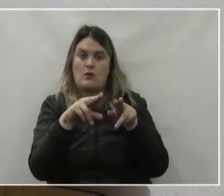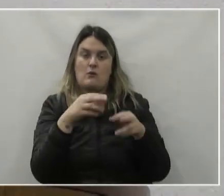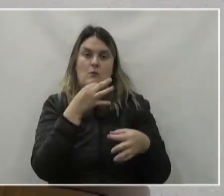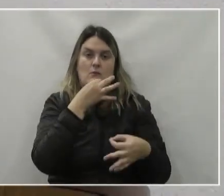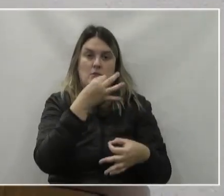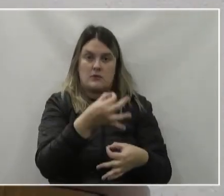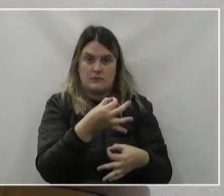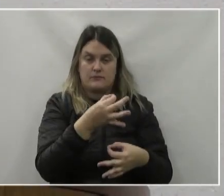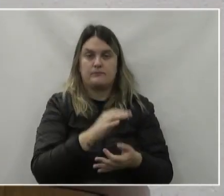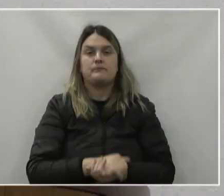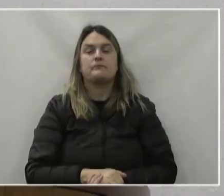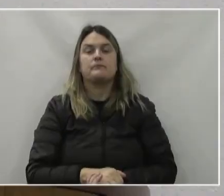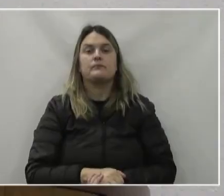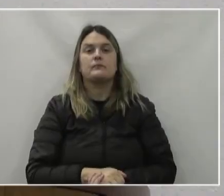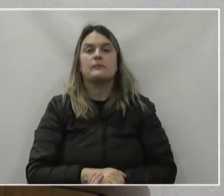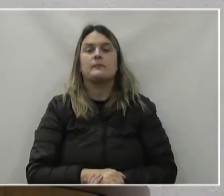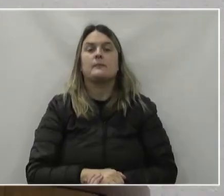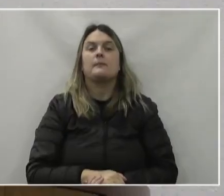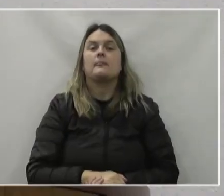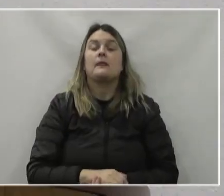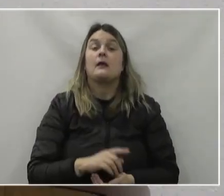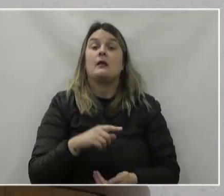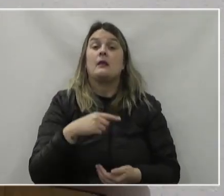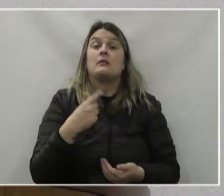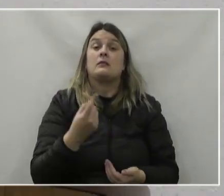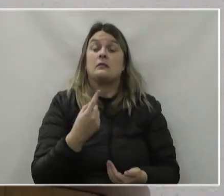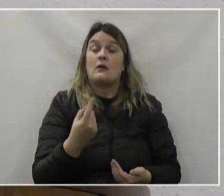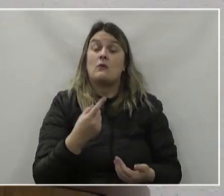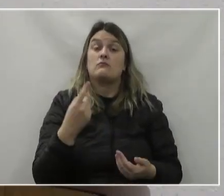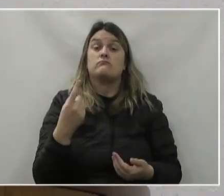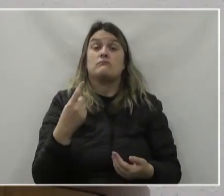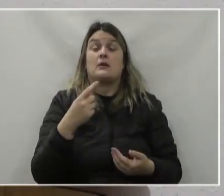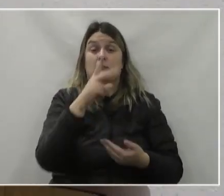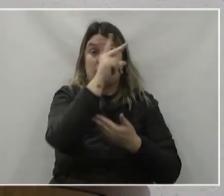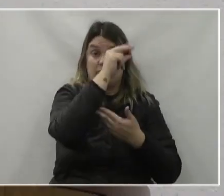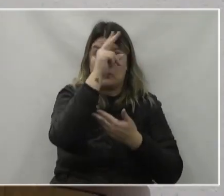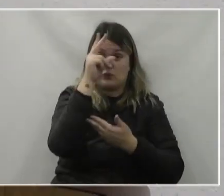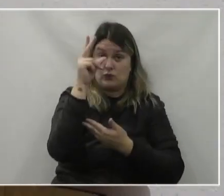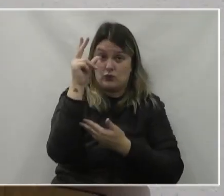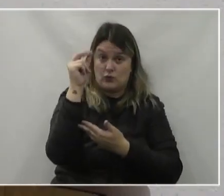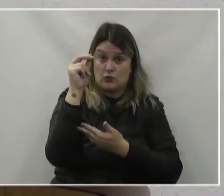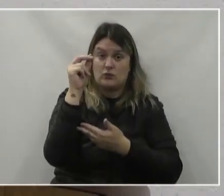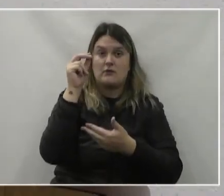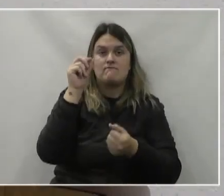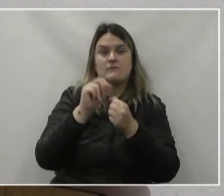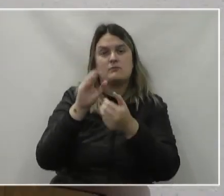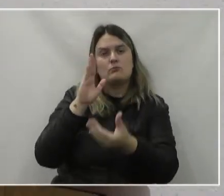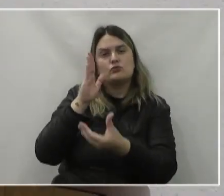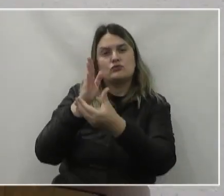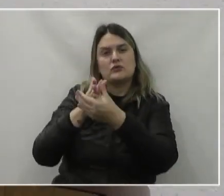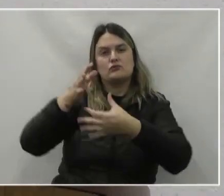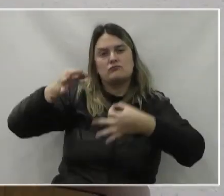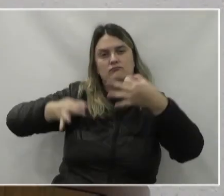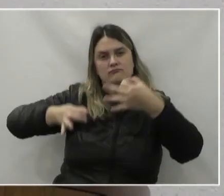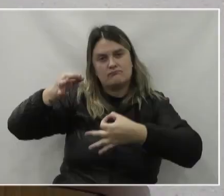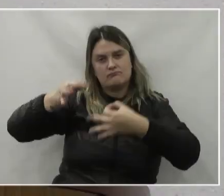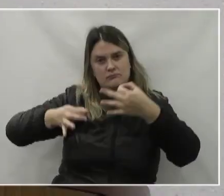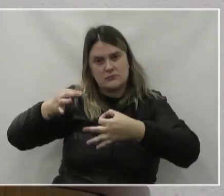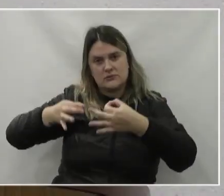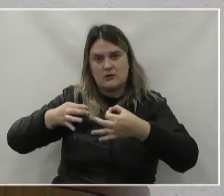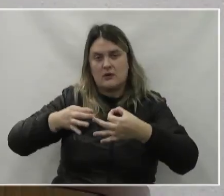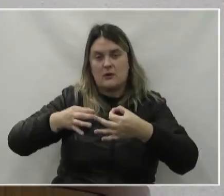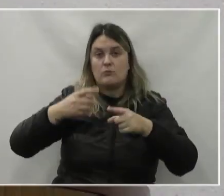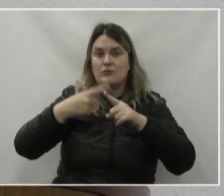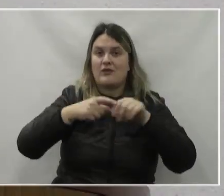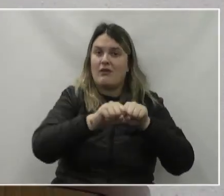acabou disso tudo acabou se travando, então, uma celeuma jurídica, uma disputa jurídica em relação a isso,